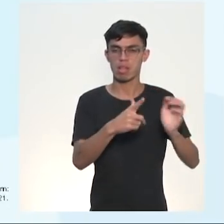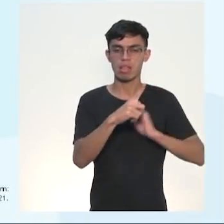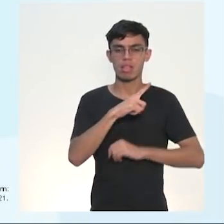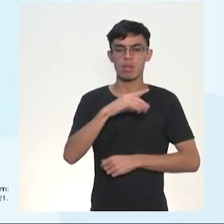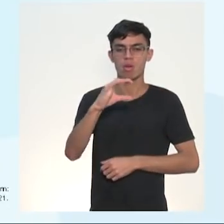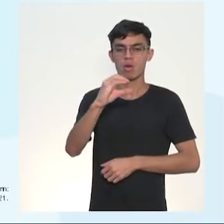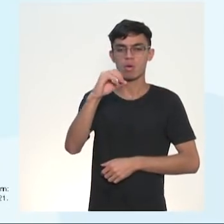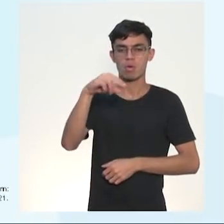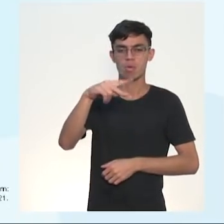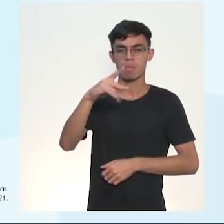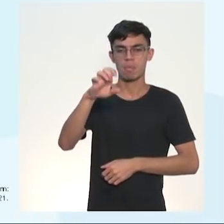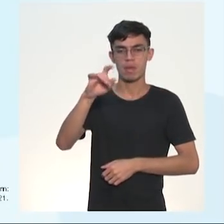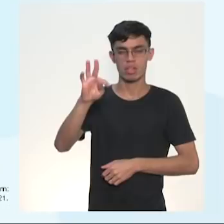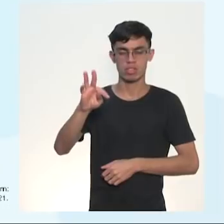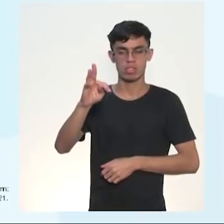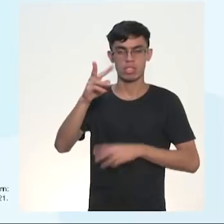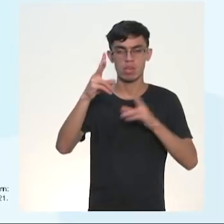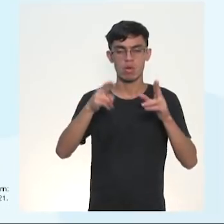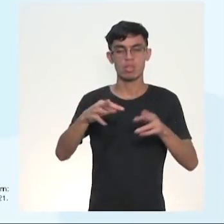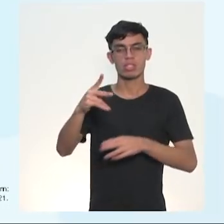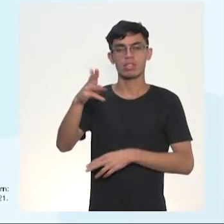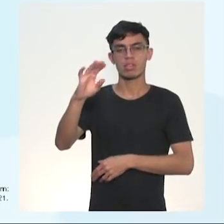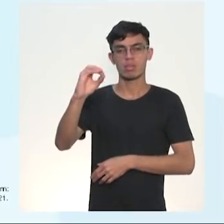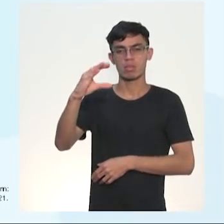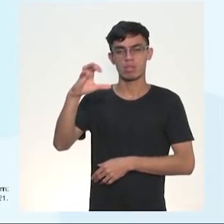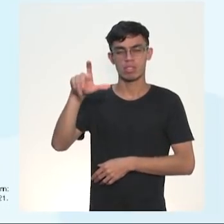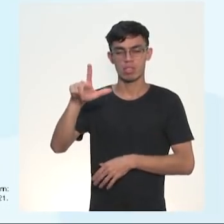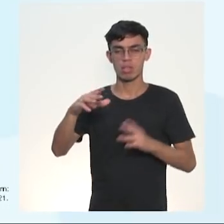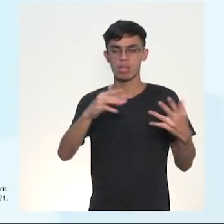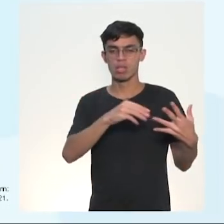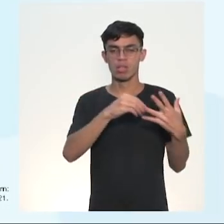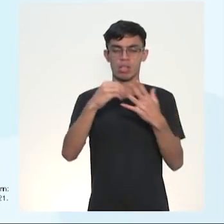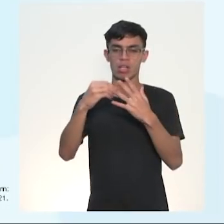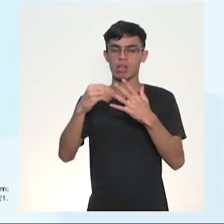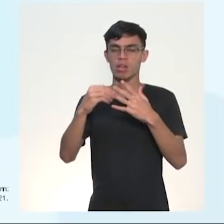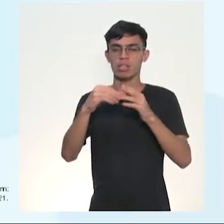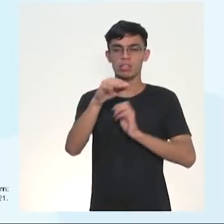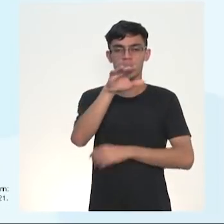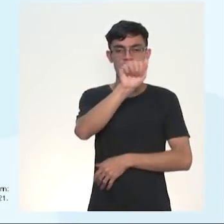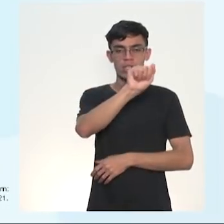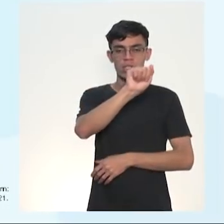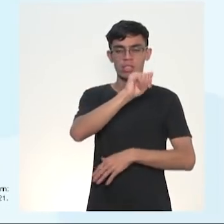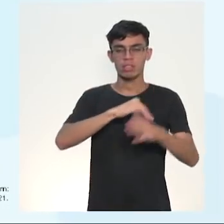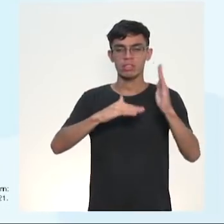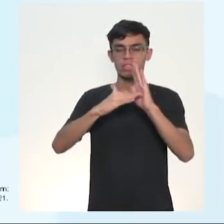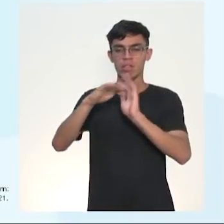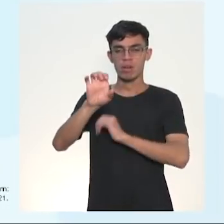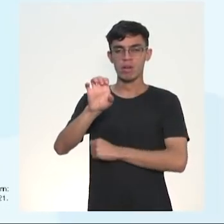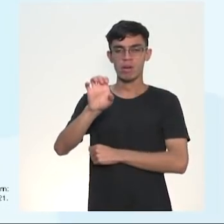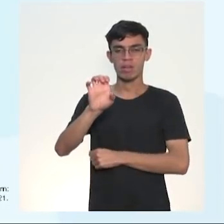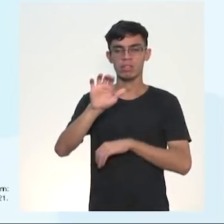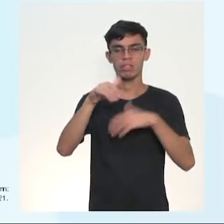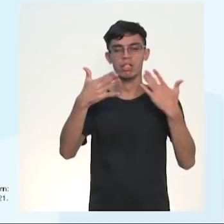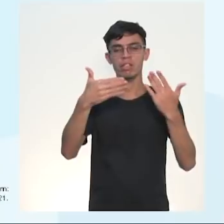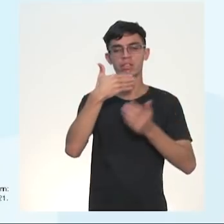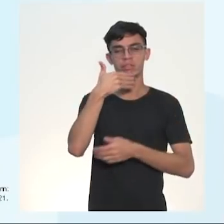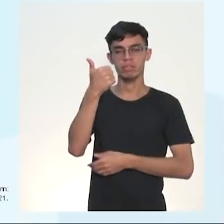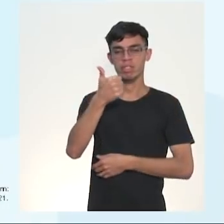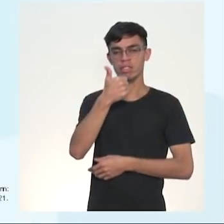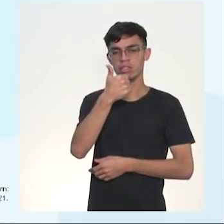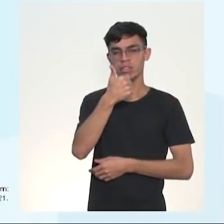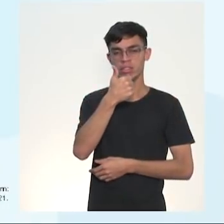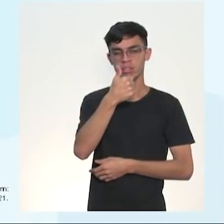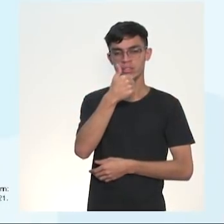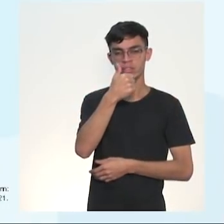COMPET. Ele tem a mesma ideia do selo da Procel, né, que é indicar entre A e E qual é o mais eficiente, só que aqui, no caso, a gente usa